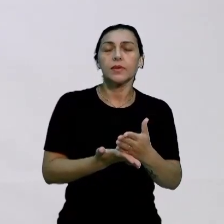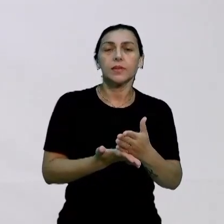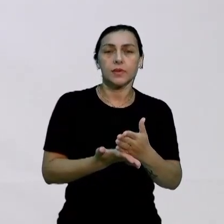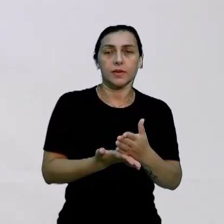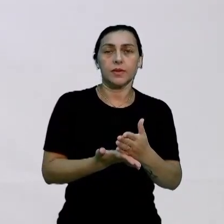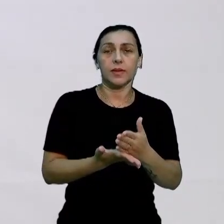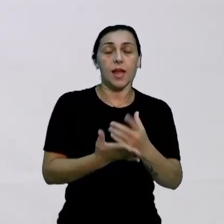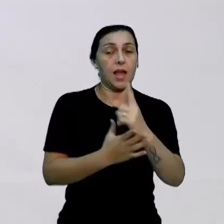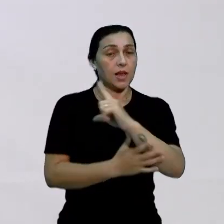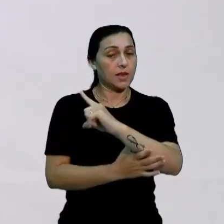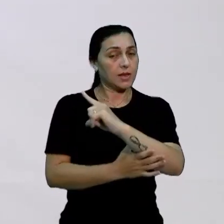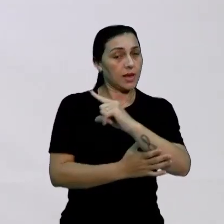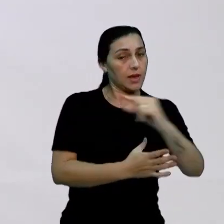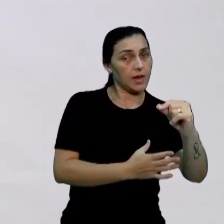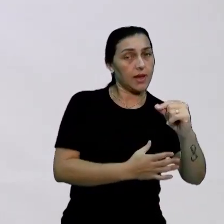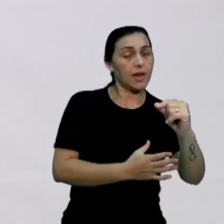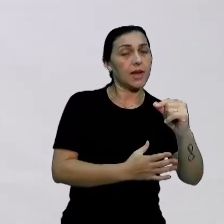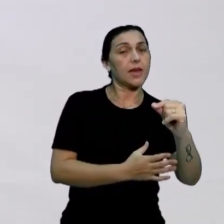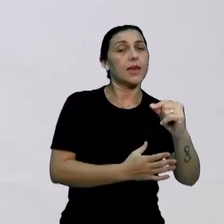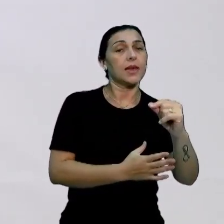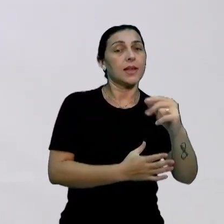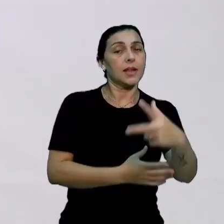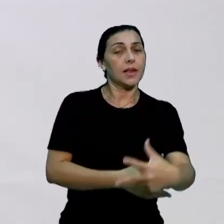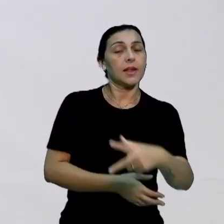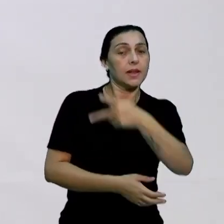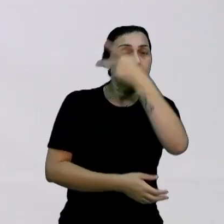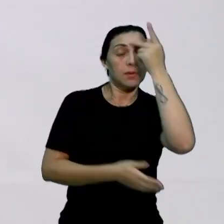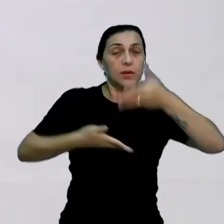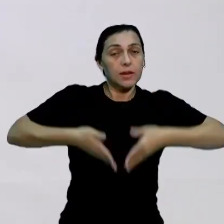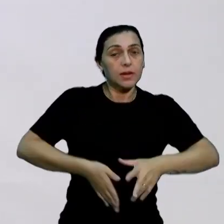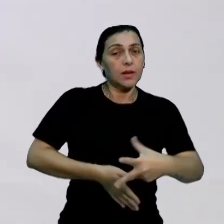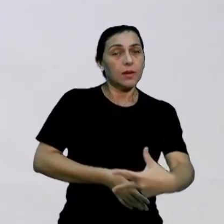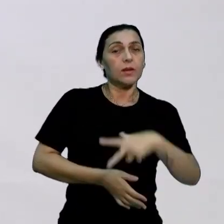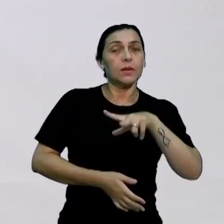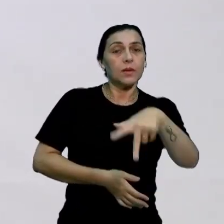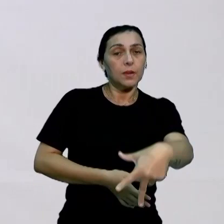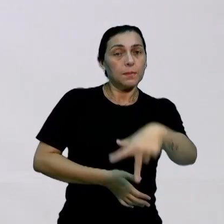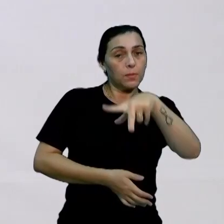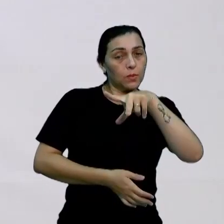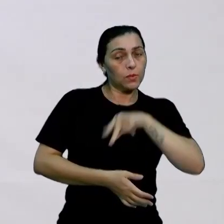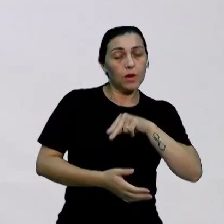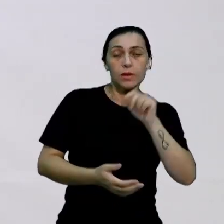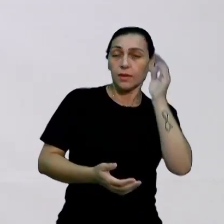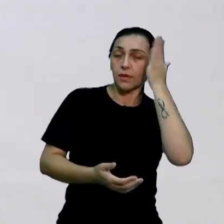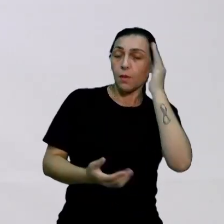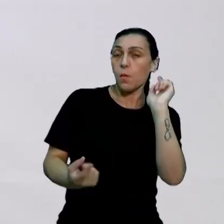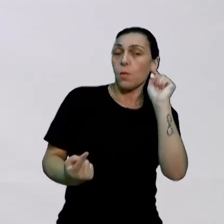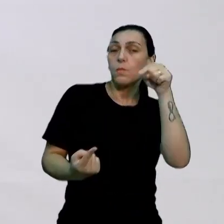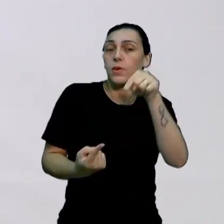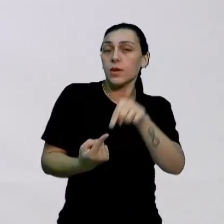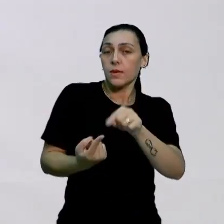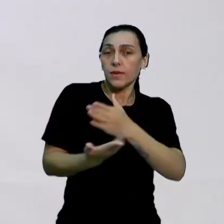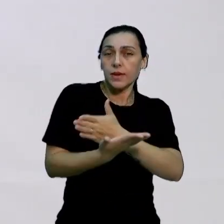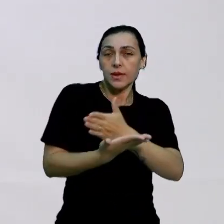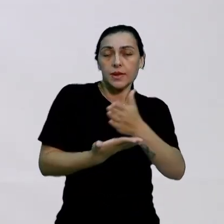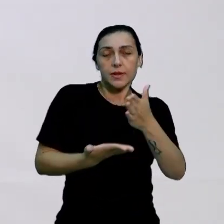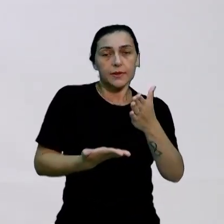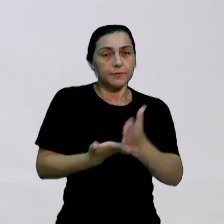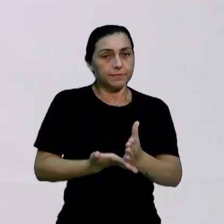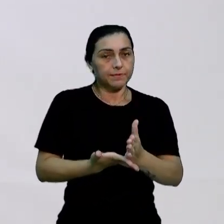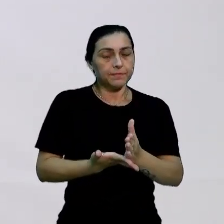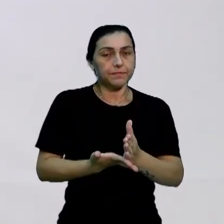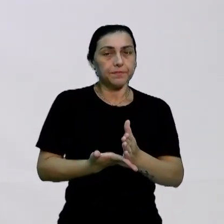a saída dos portugueses lá de Portugal, que a gente sabe que o objetivo inicial deles